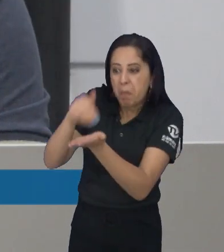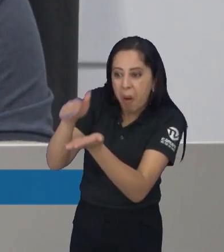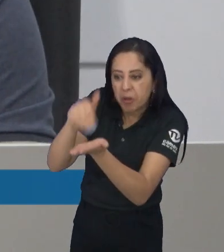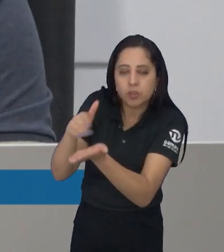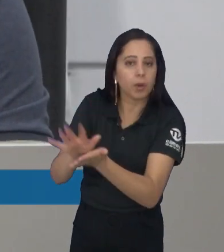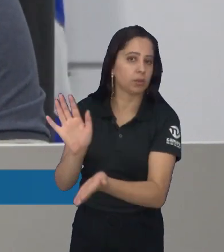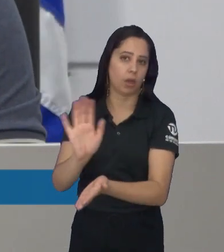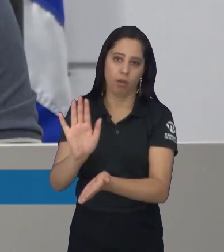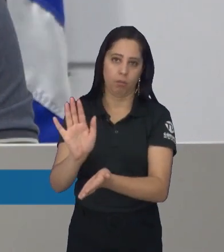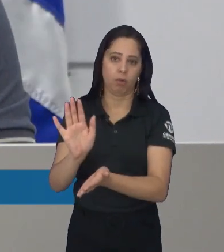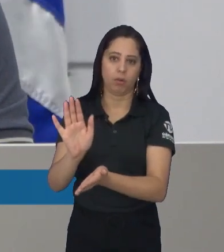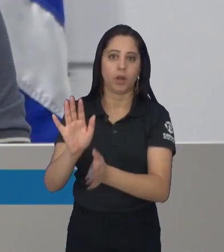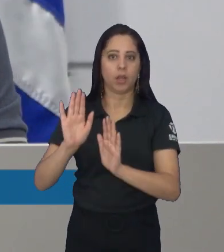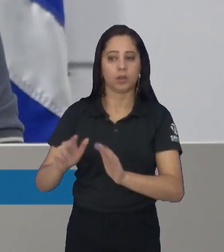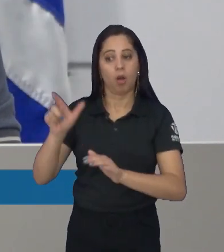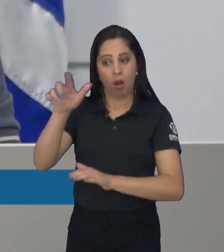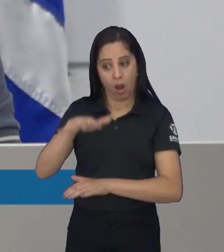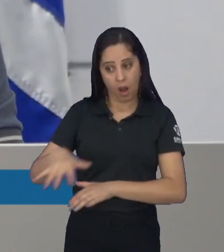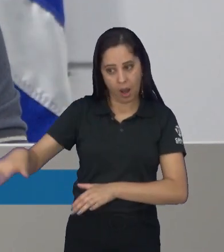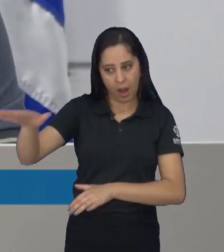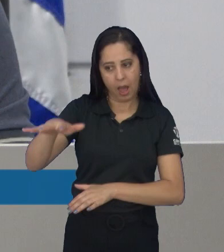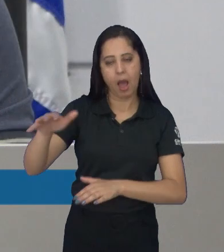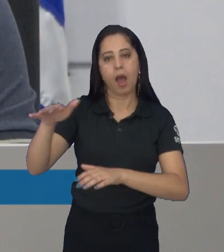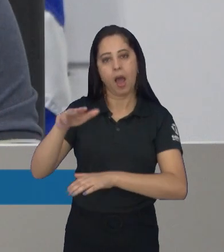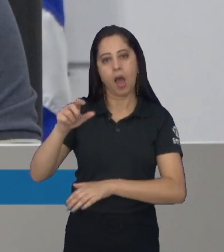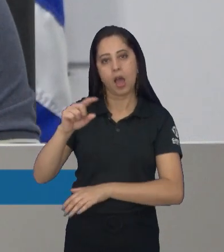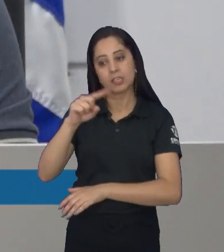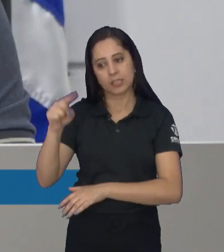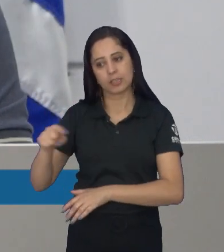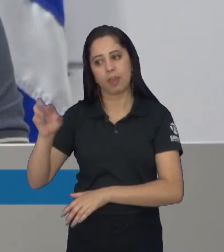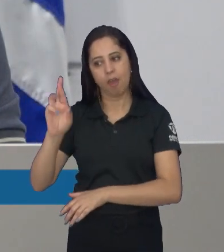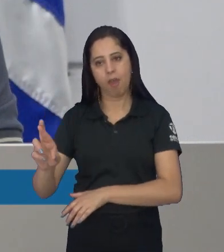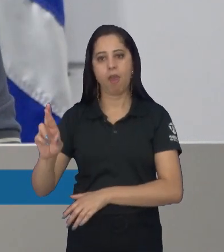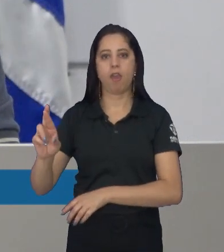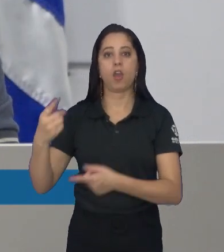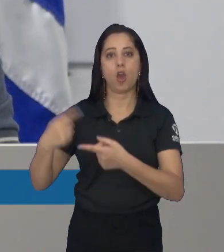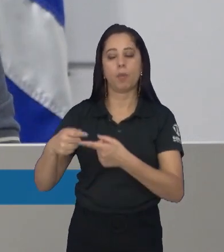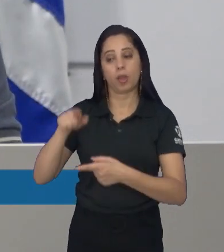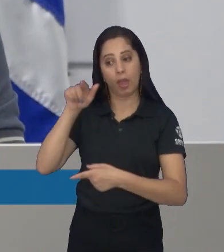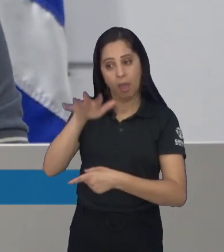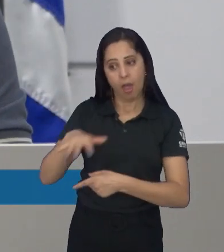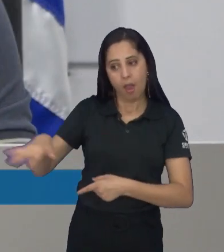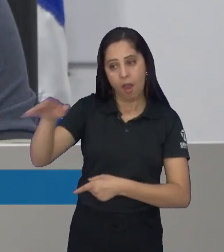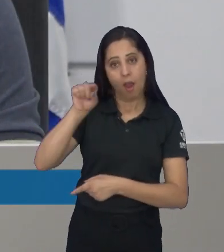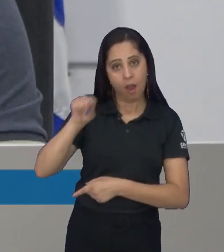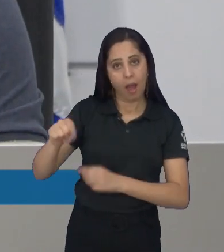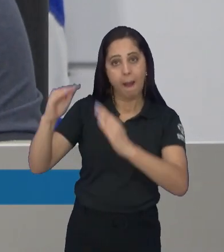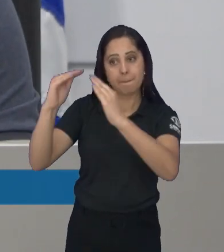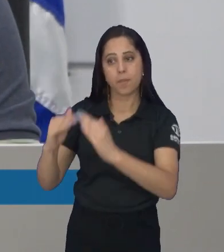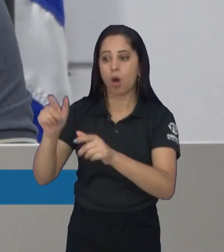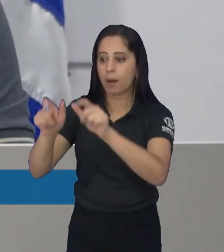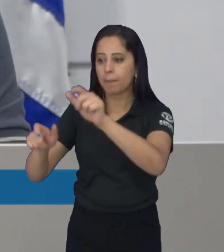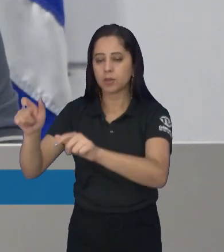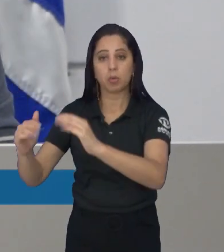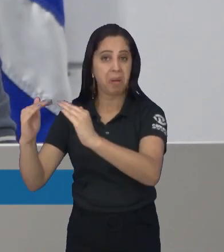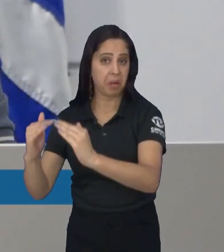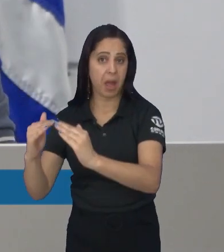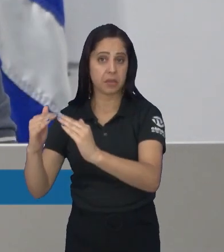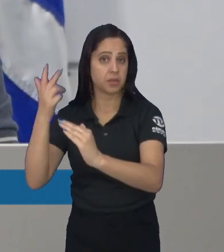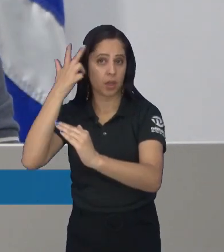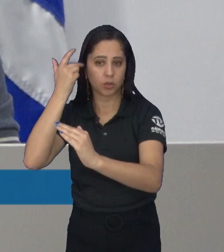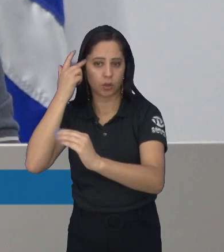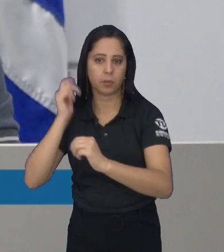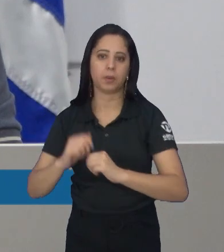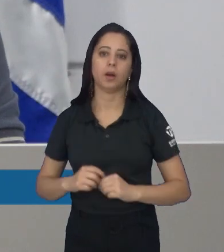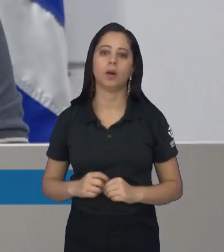Então ela ficou mantida com os elementos R até porque era uma demanda e do próprio a população não quero nem comercio nem serviço o único